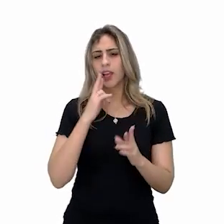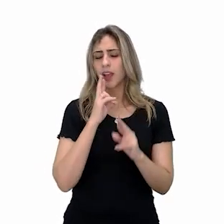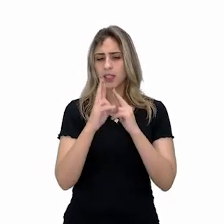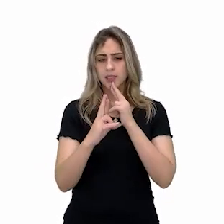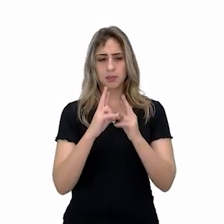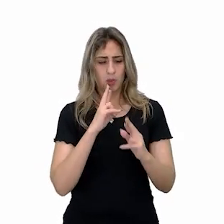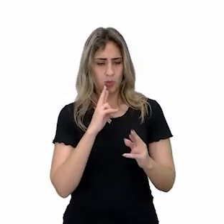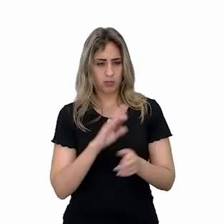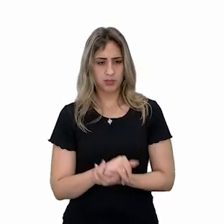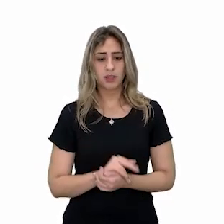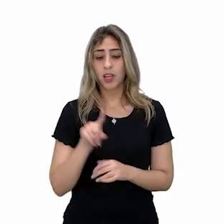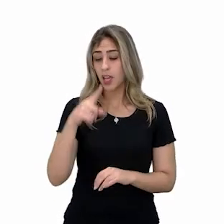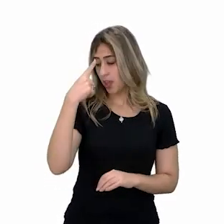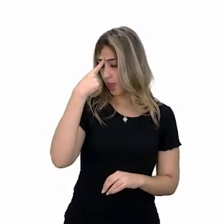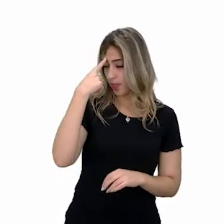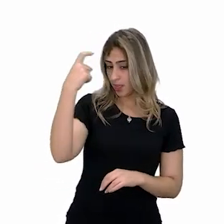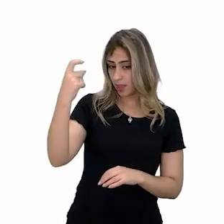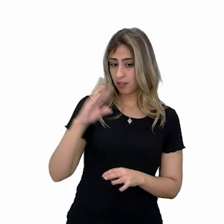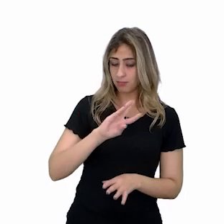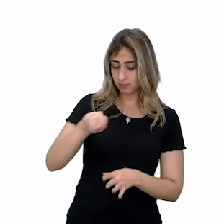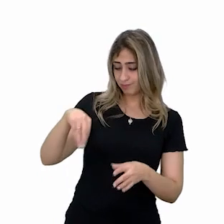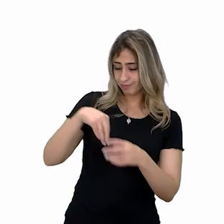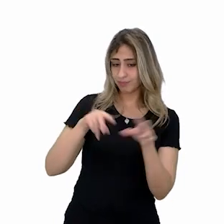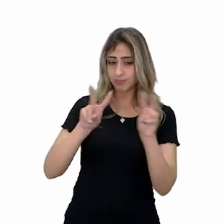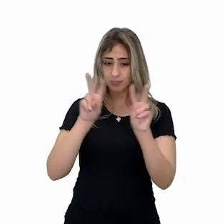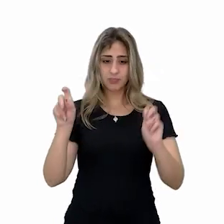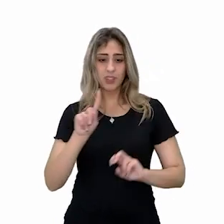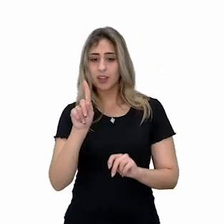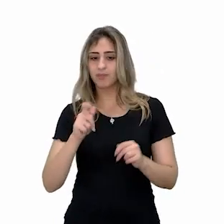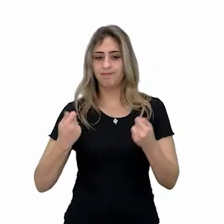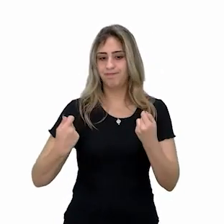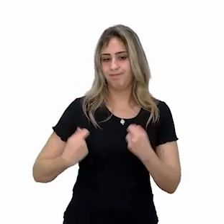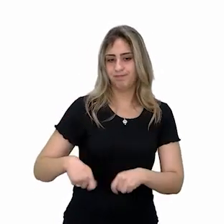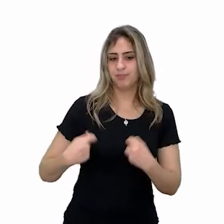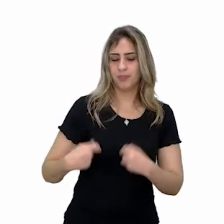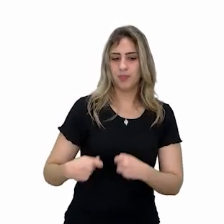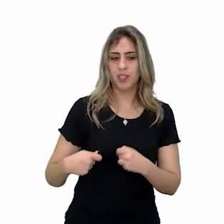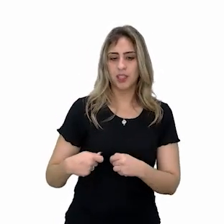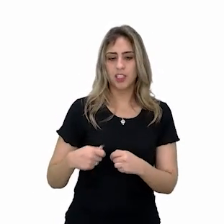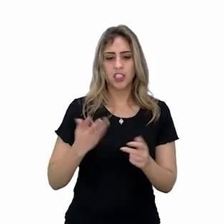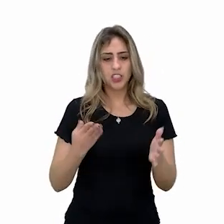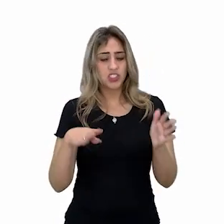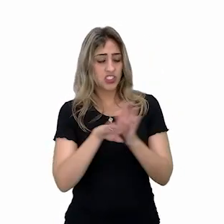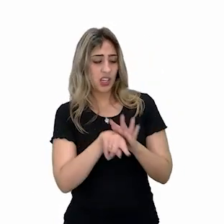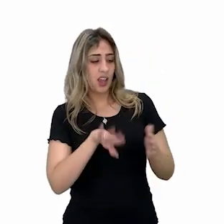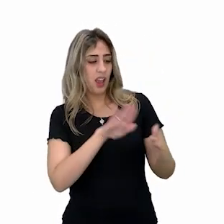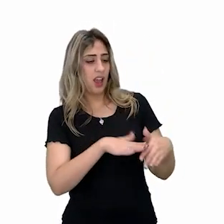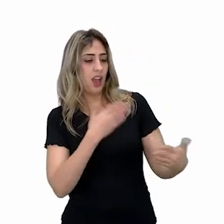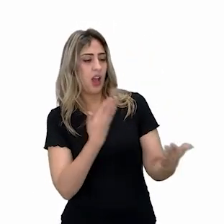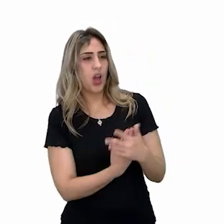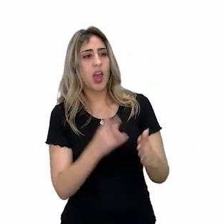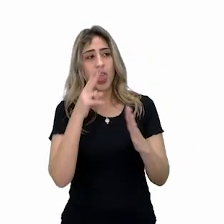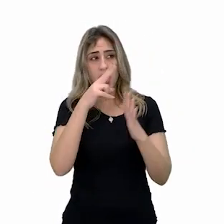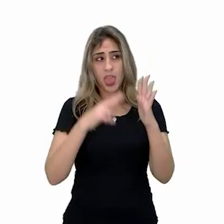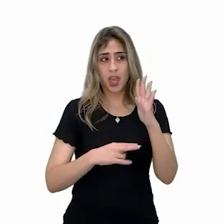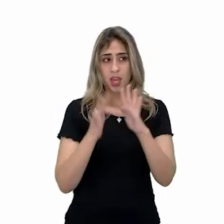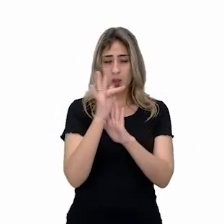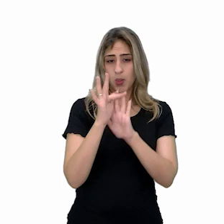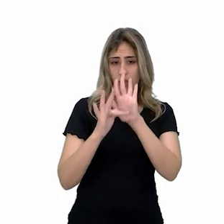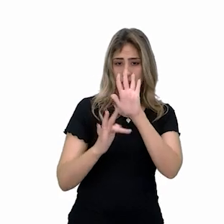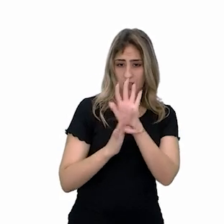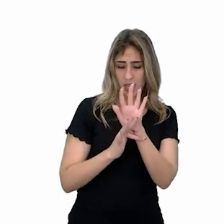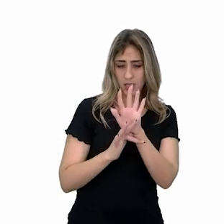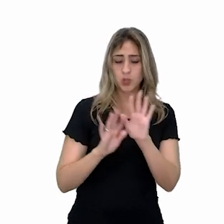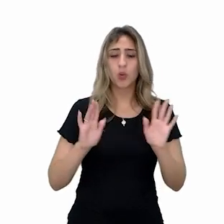resposta. A ideia que eu trago é que a gente não necessariamente já chegue na aula, leia o texto